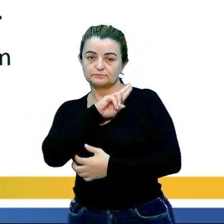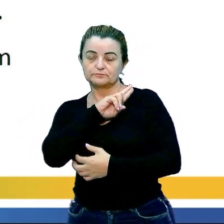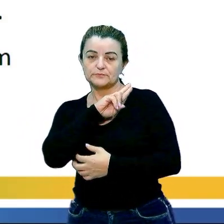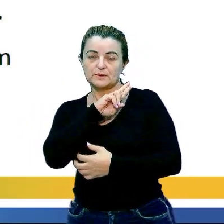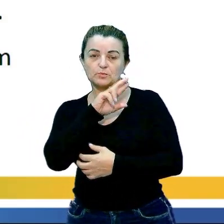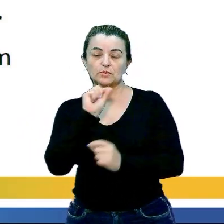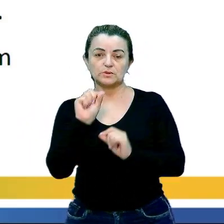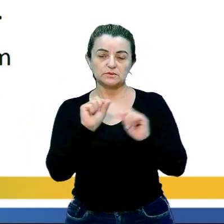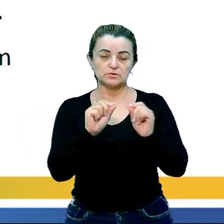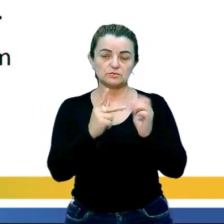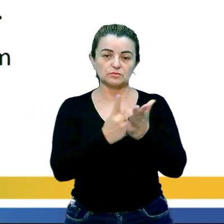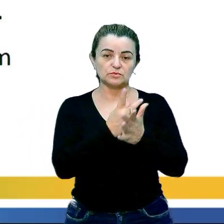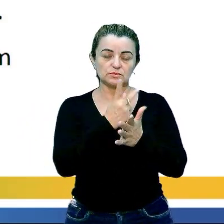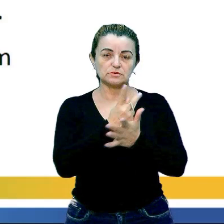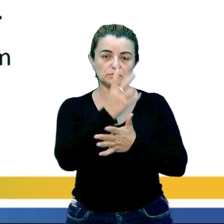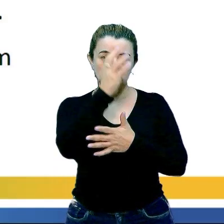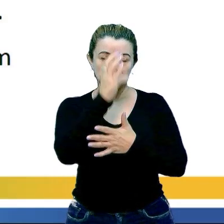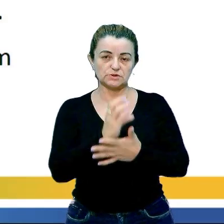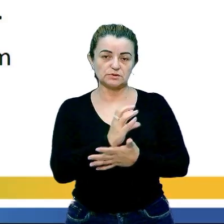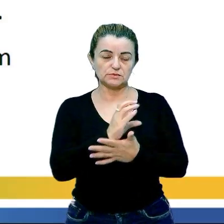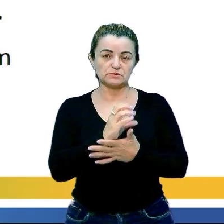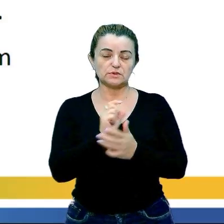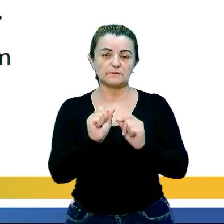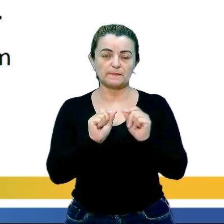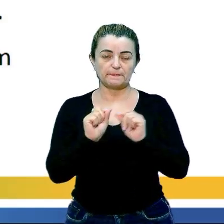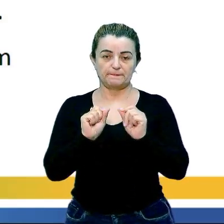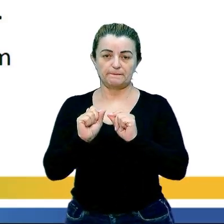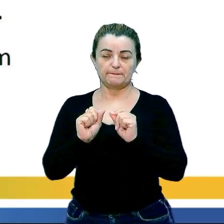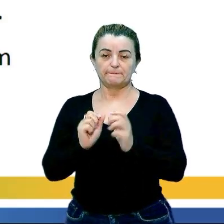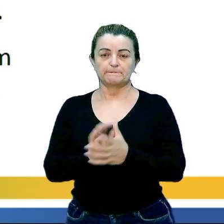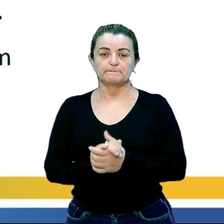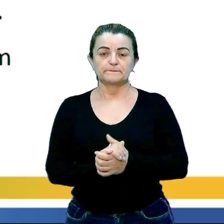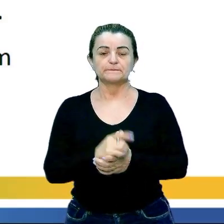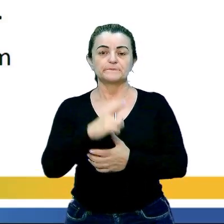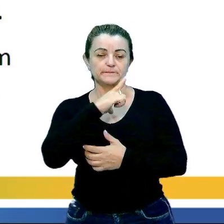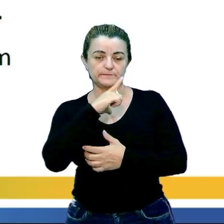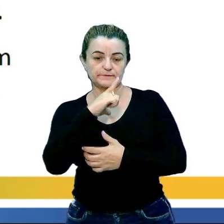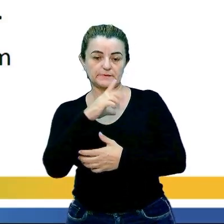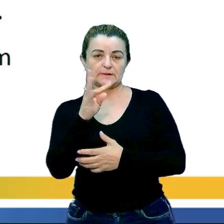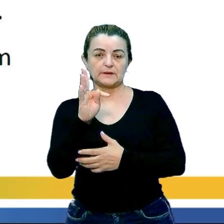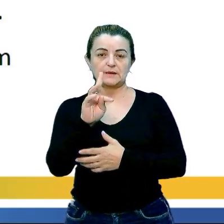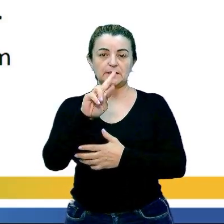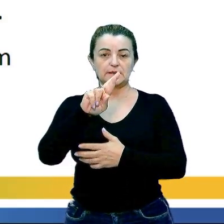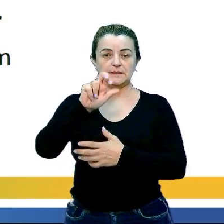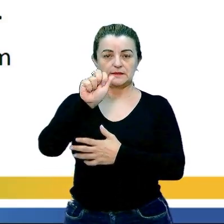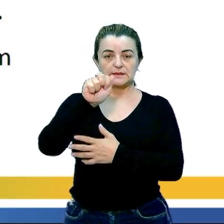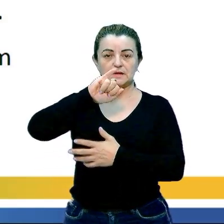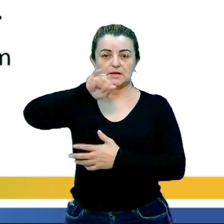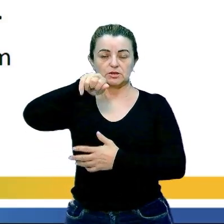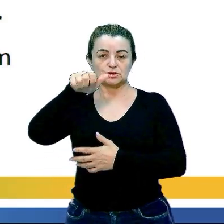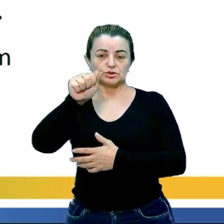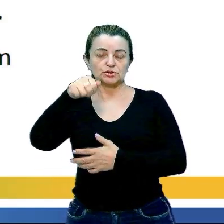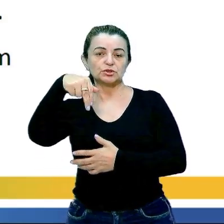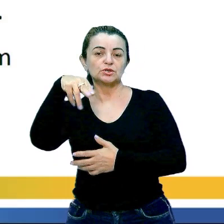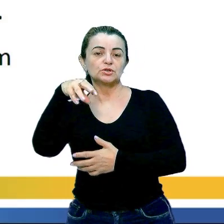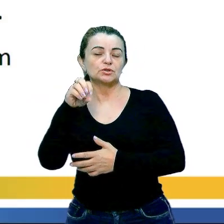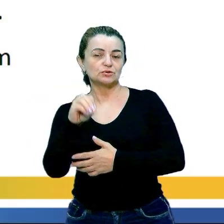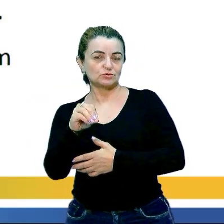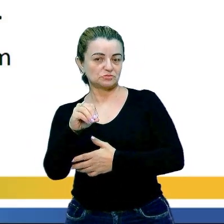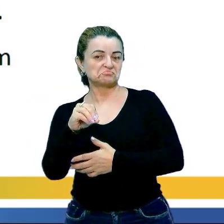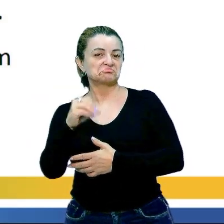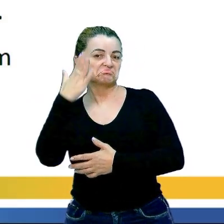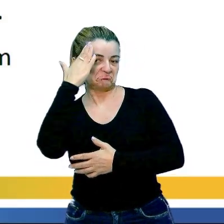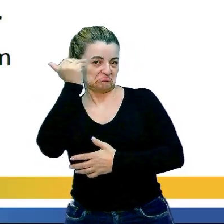o cristianismo no Império Romano. E aí temos Trajano, né, o imperador Trajano, que também é considerado um